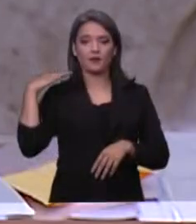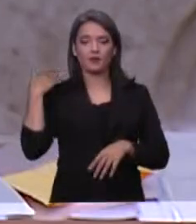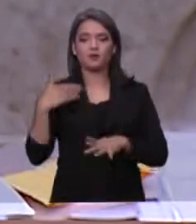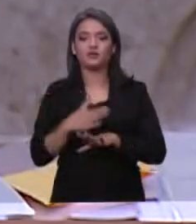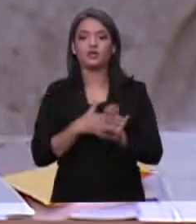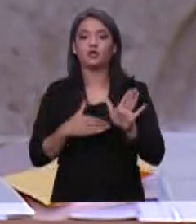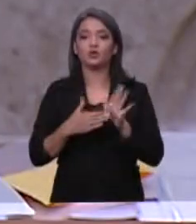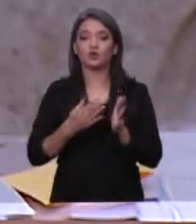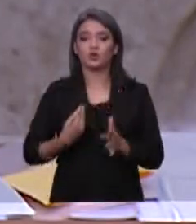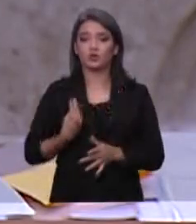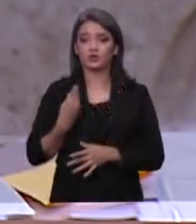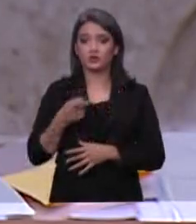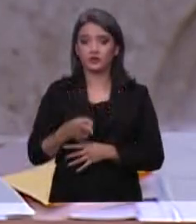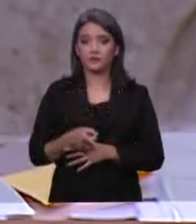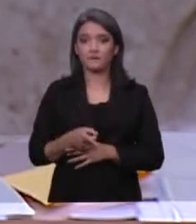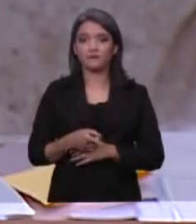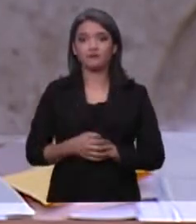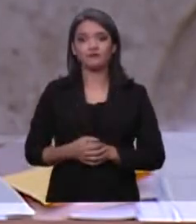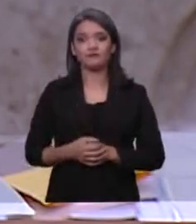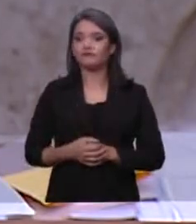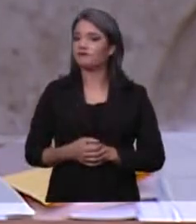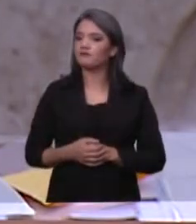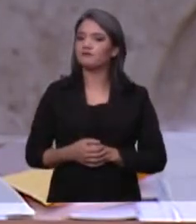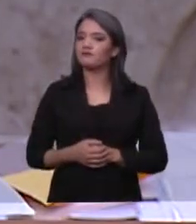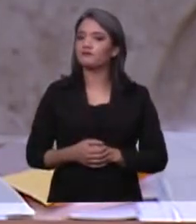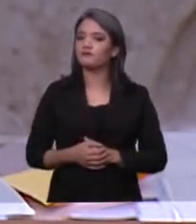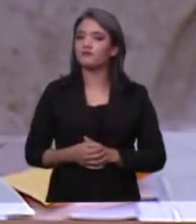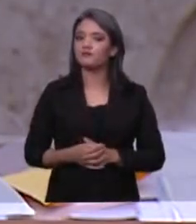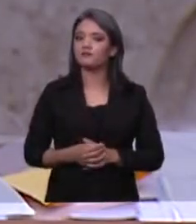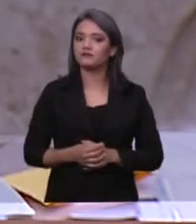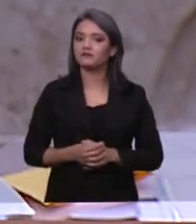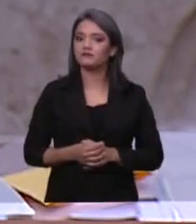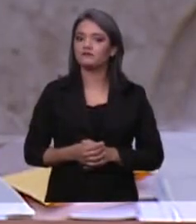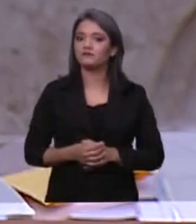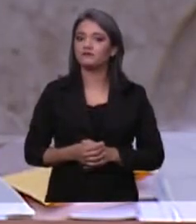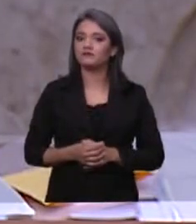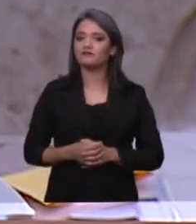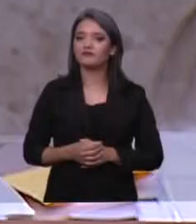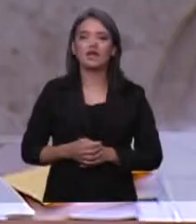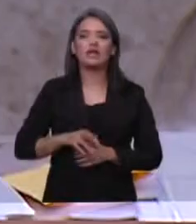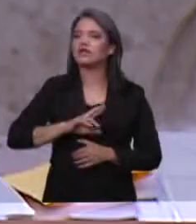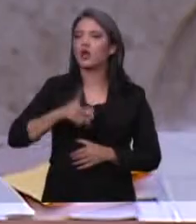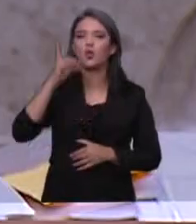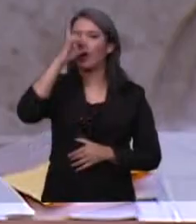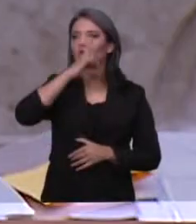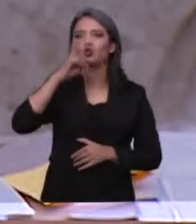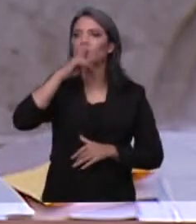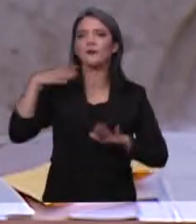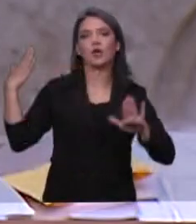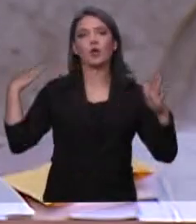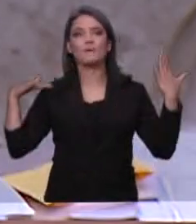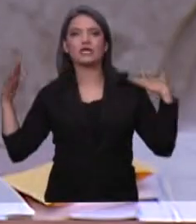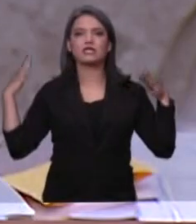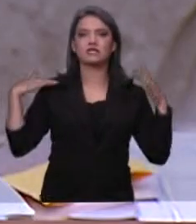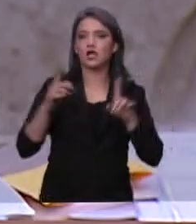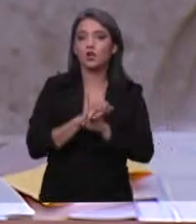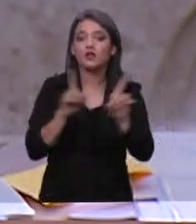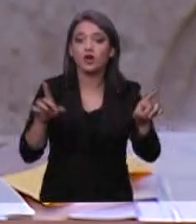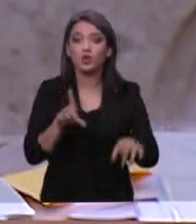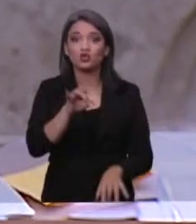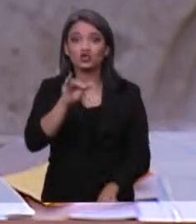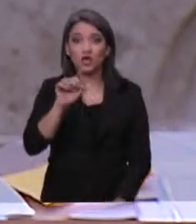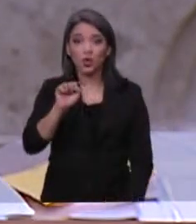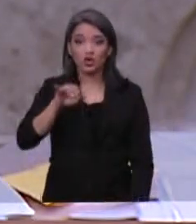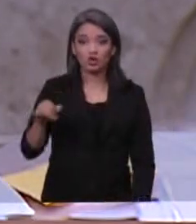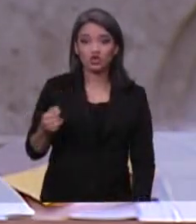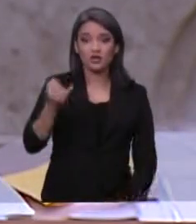estão presentes, que não foi mesmo um domingo no parque. Ministra Rosa Weber, presidente do STF. 8 de